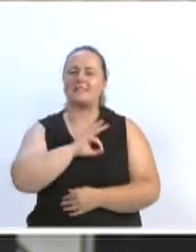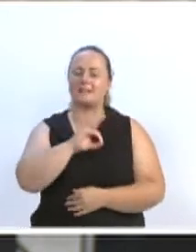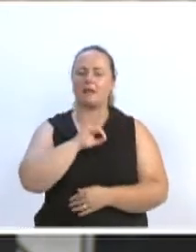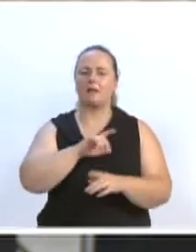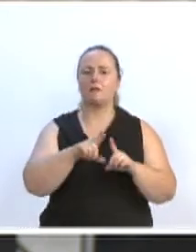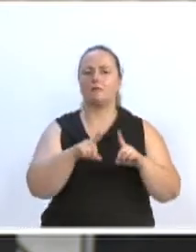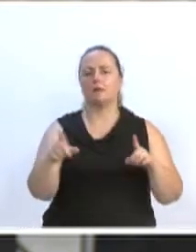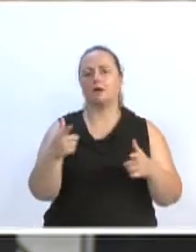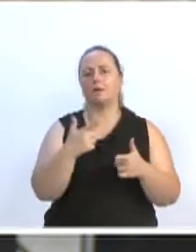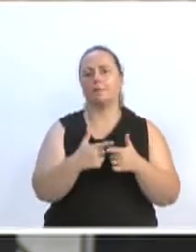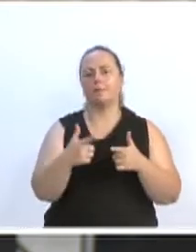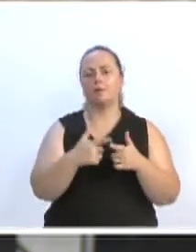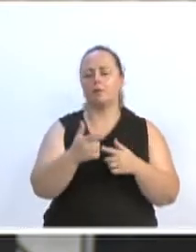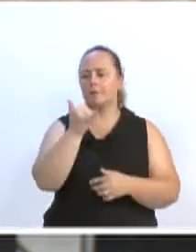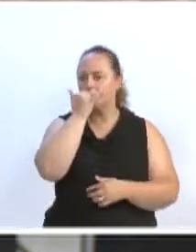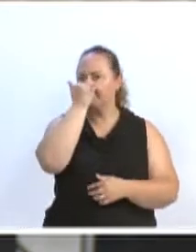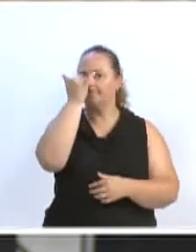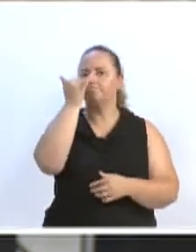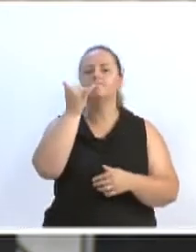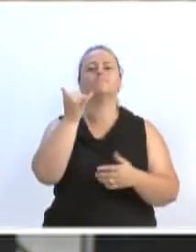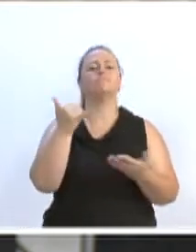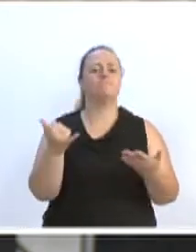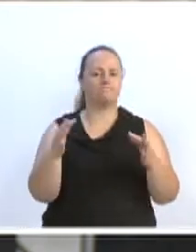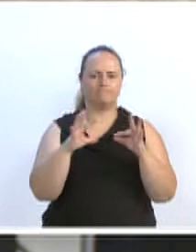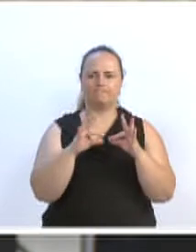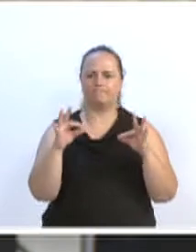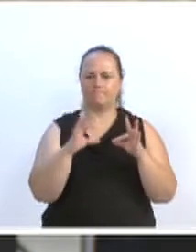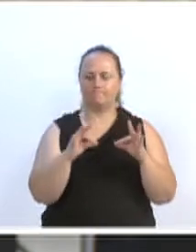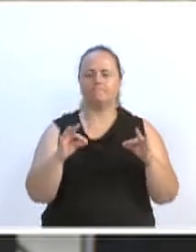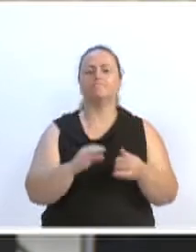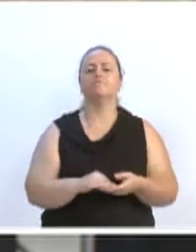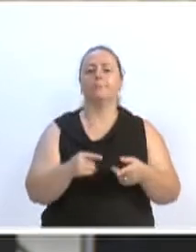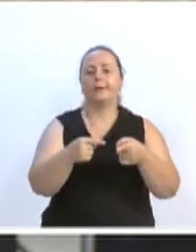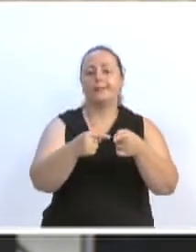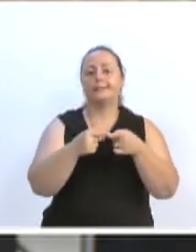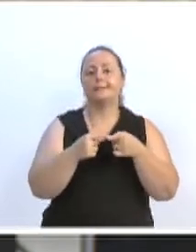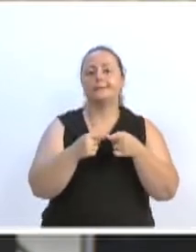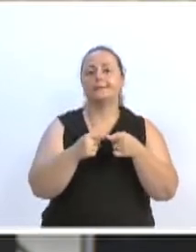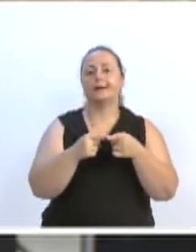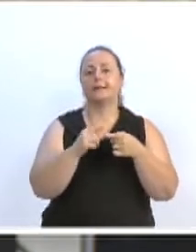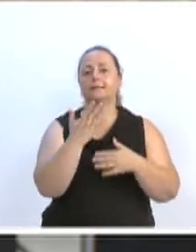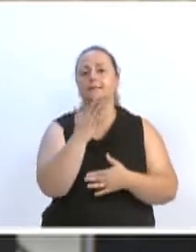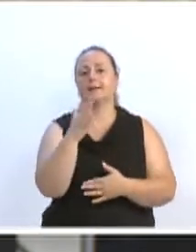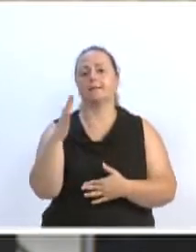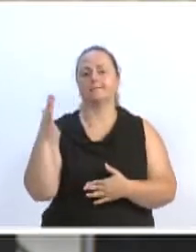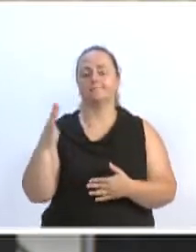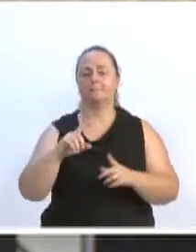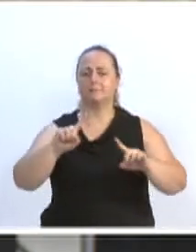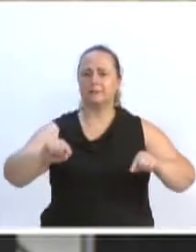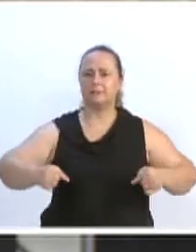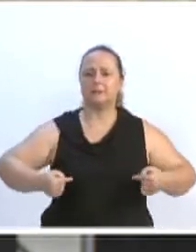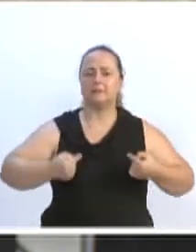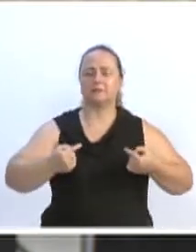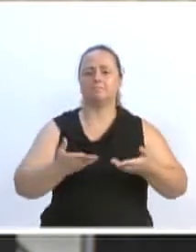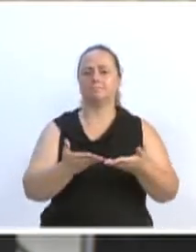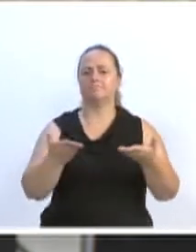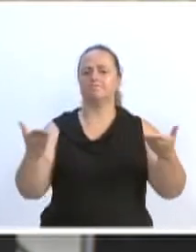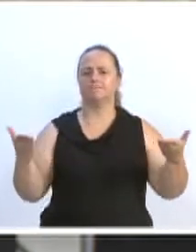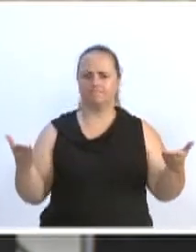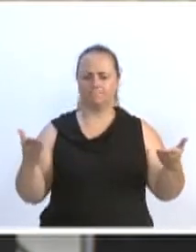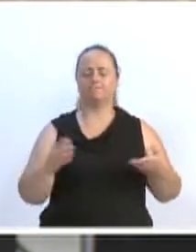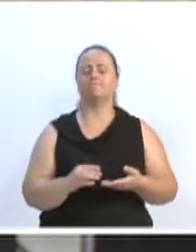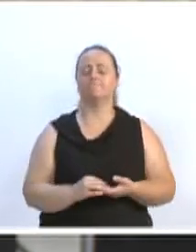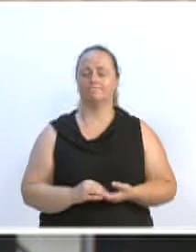ambiental normalmente deles sainz ambiental esse é um desafio de todos nós todos nós vereadores